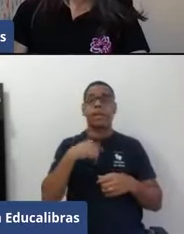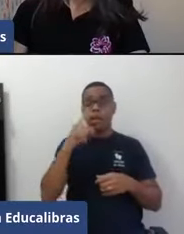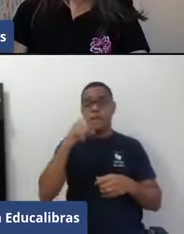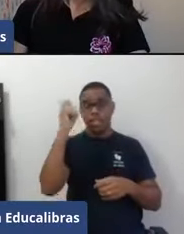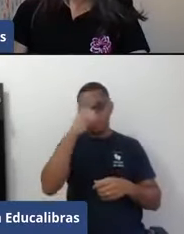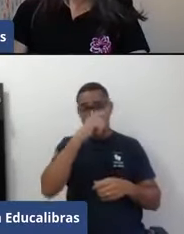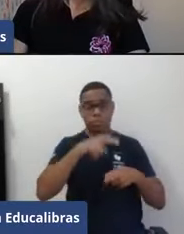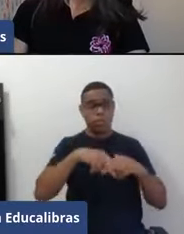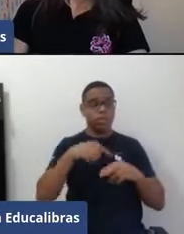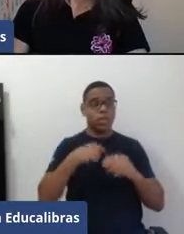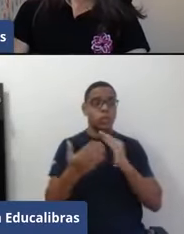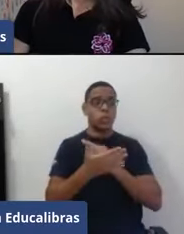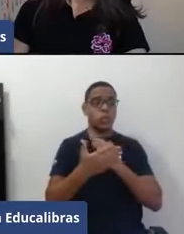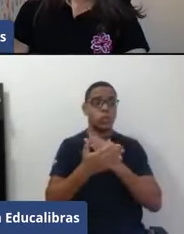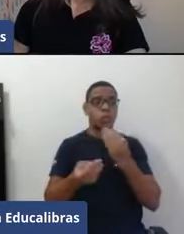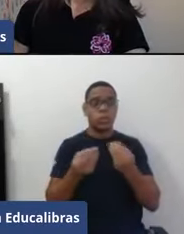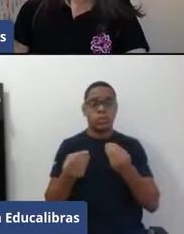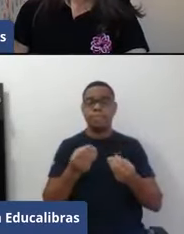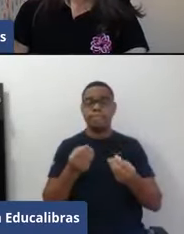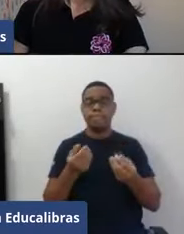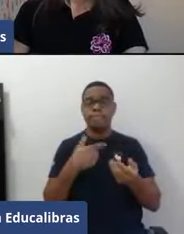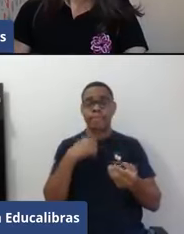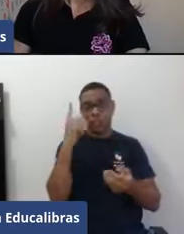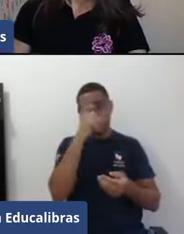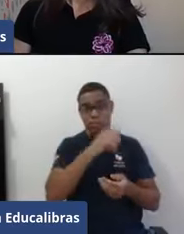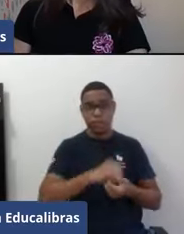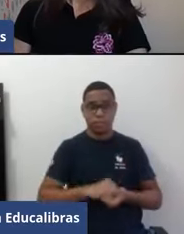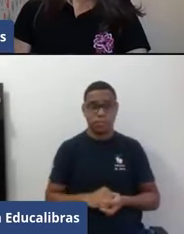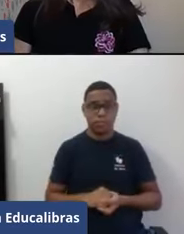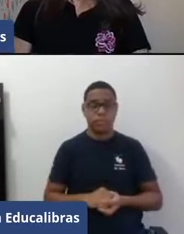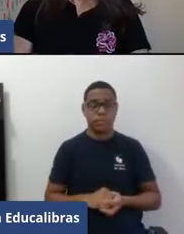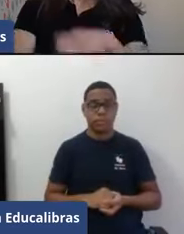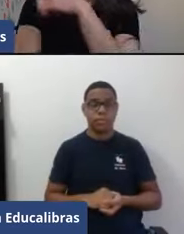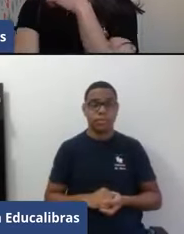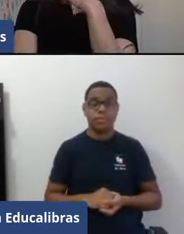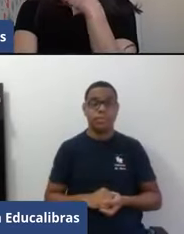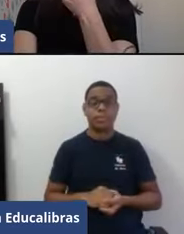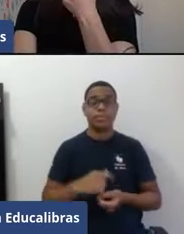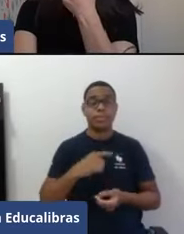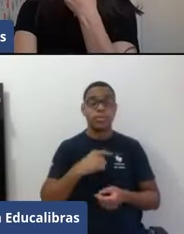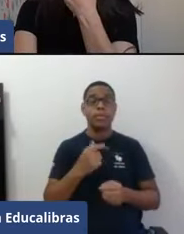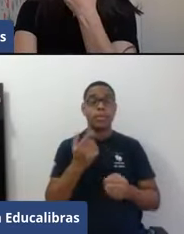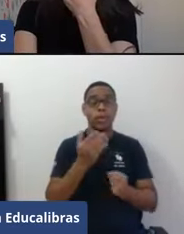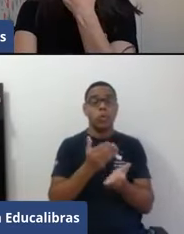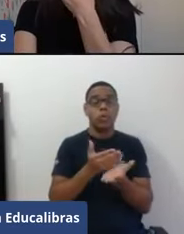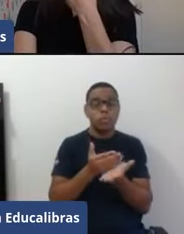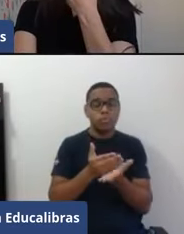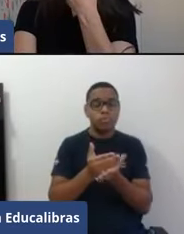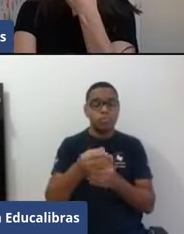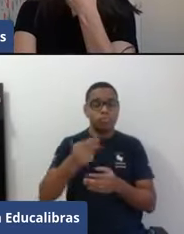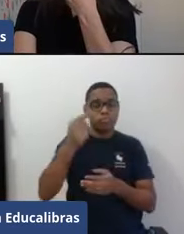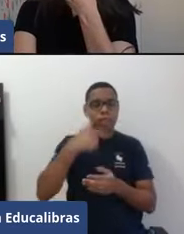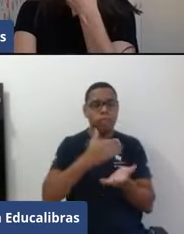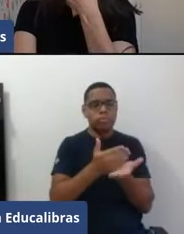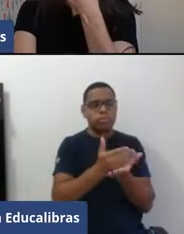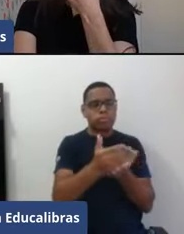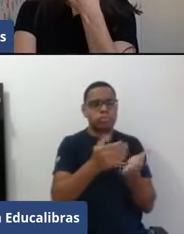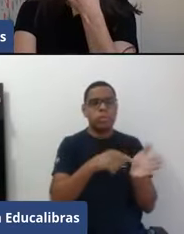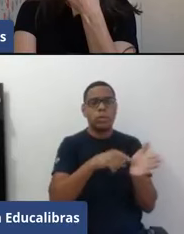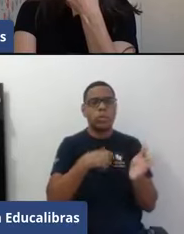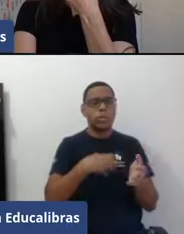não me ajudou nesse momento. E uma pessoa me encaminhou para casa, e lá eu comecei a descobrir os horizontes, e eu comecei a